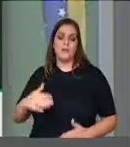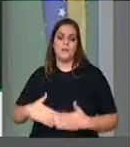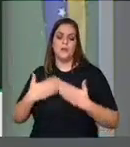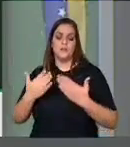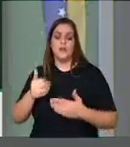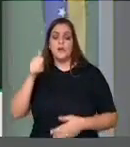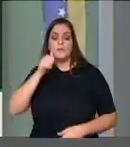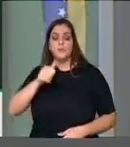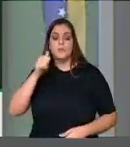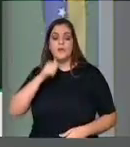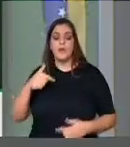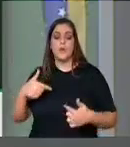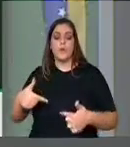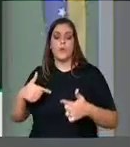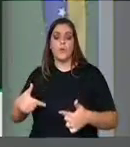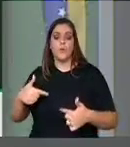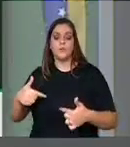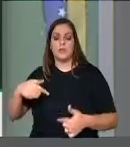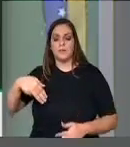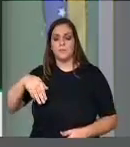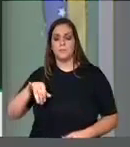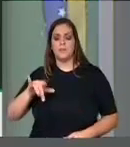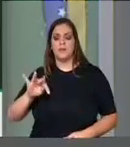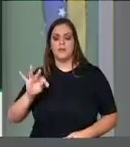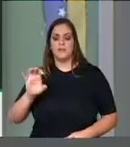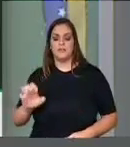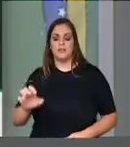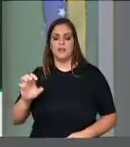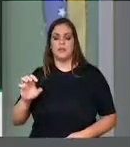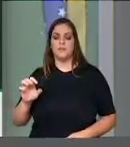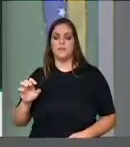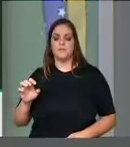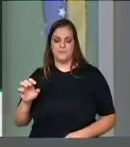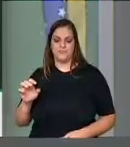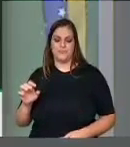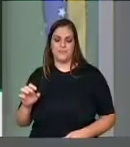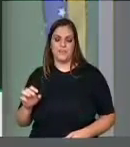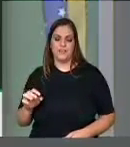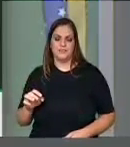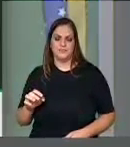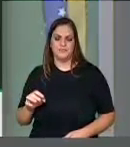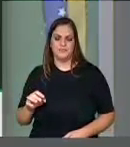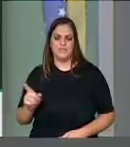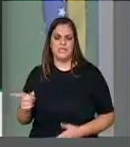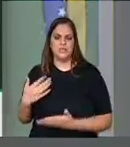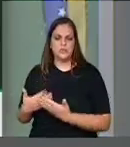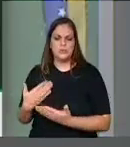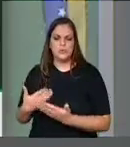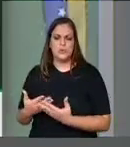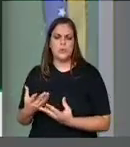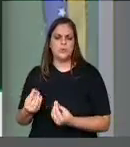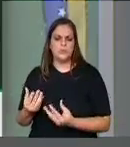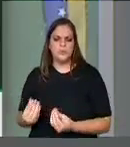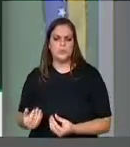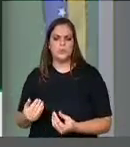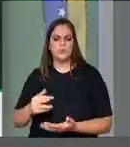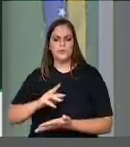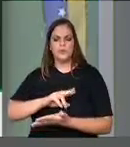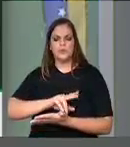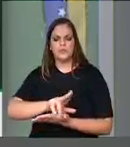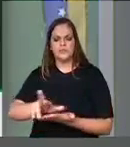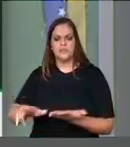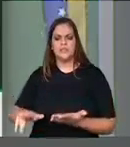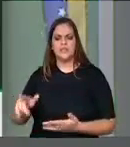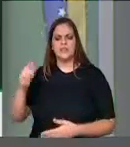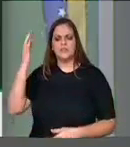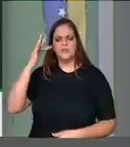militante comunista, foi Rosa Luxemburgo, apaixonado de Trotsky, né? Eu estudo muito Karl Marx, por Antônio Gramsci,